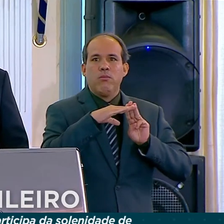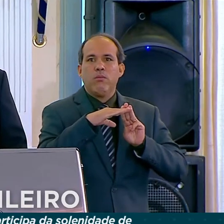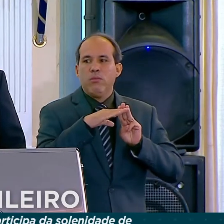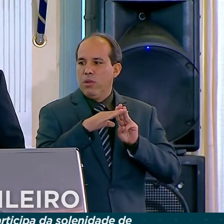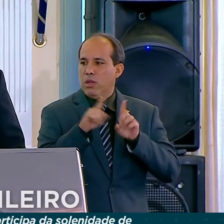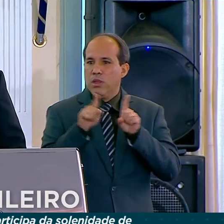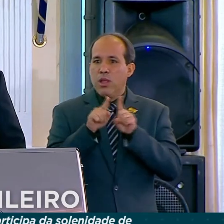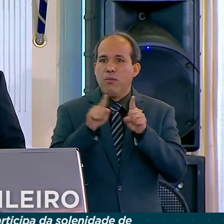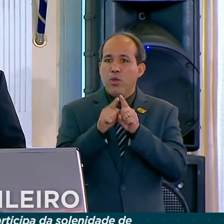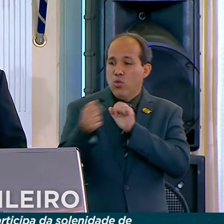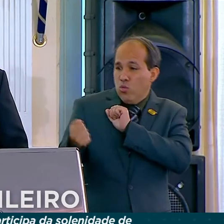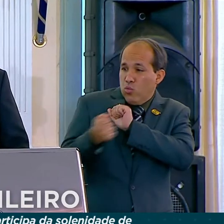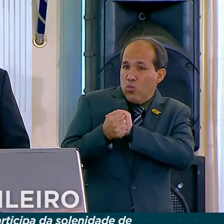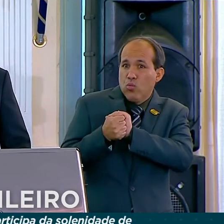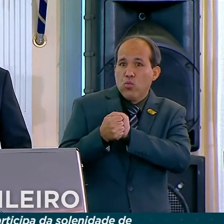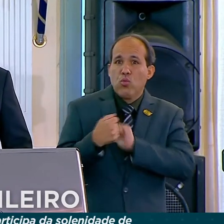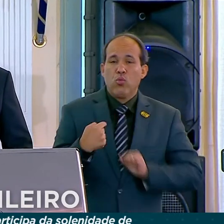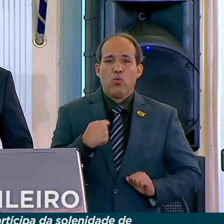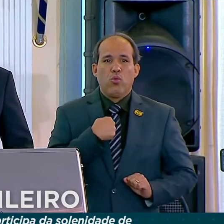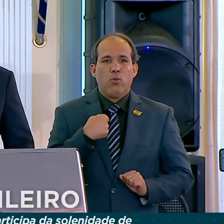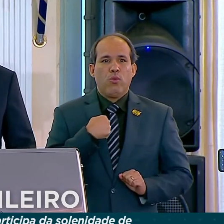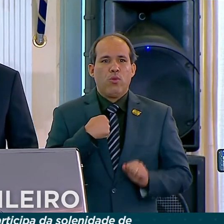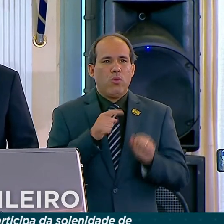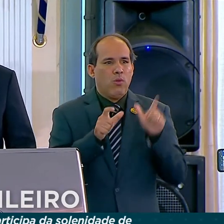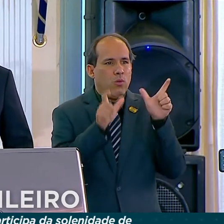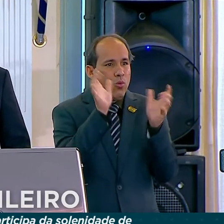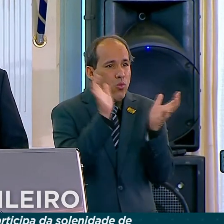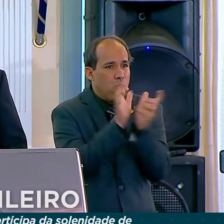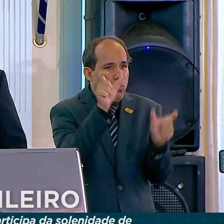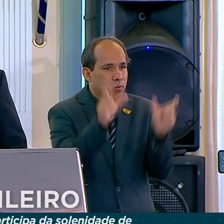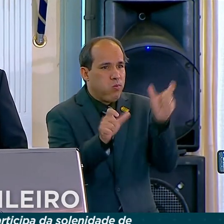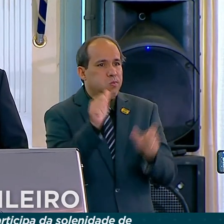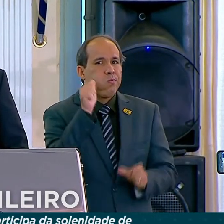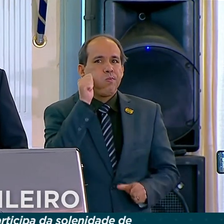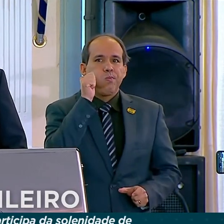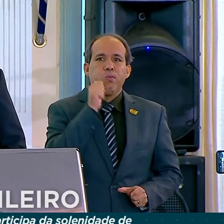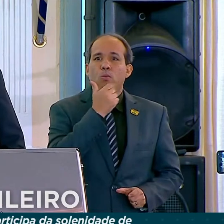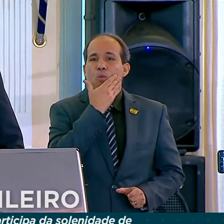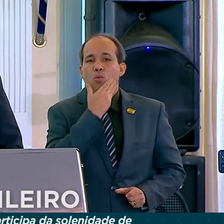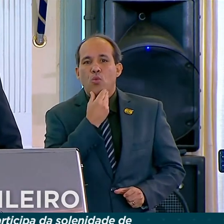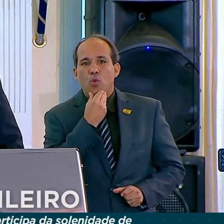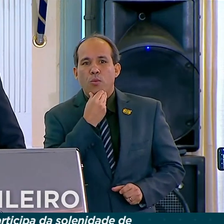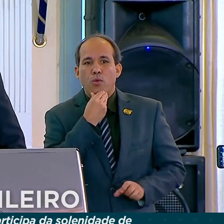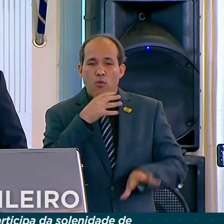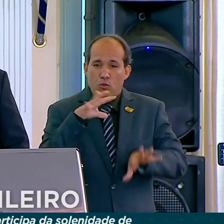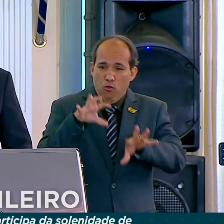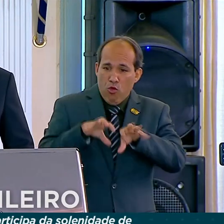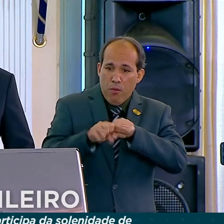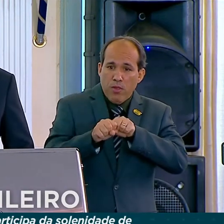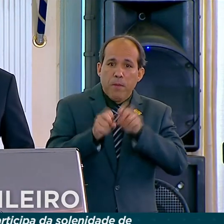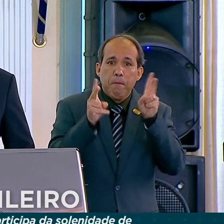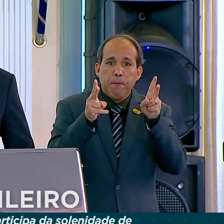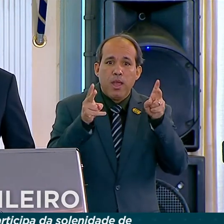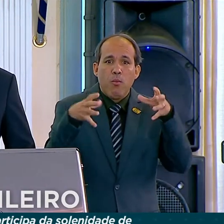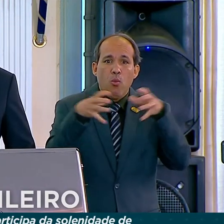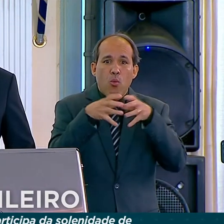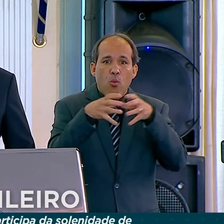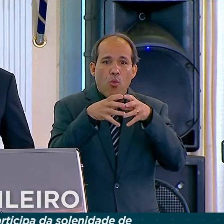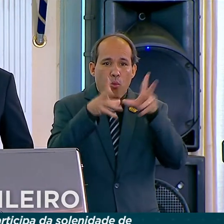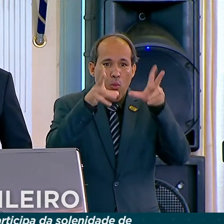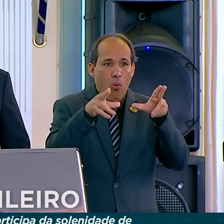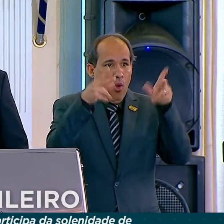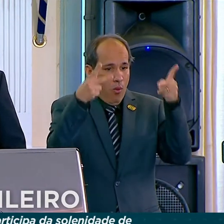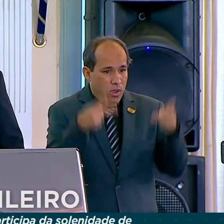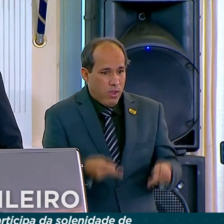tendo ao seu lado os homens e mulheres é uma formação dos Senhores